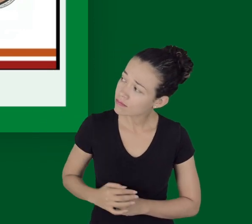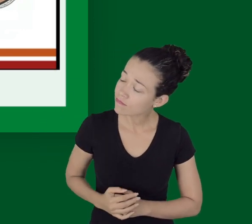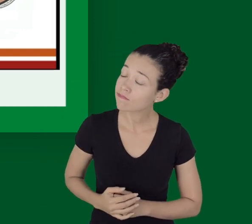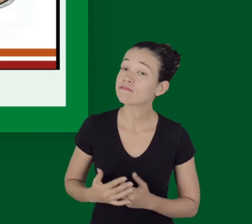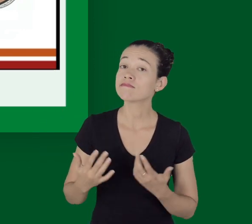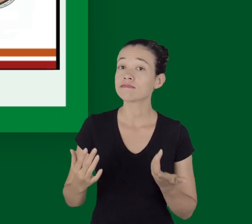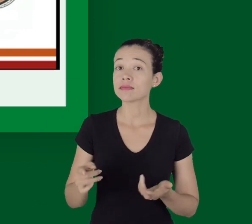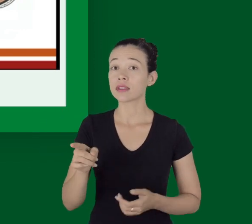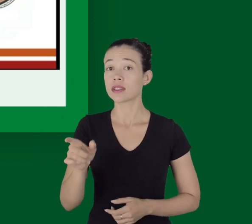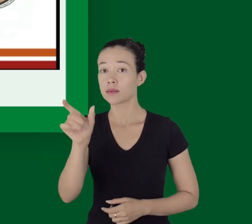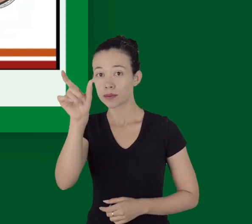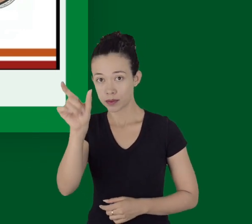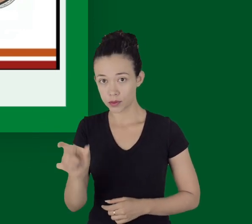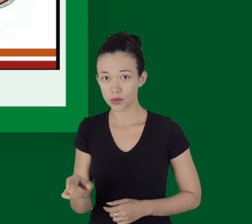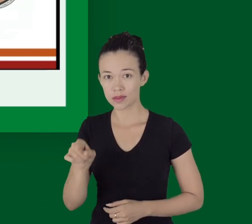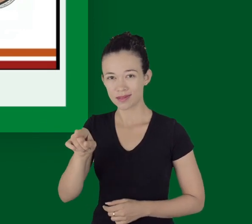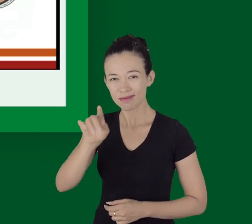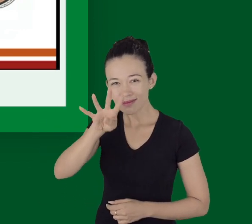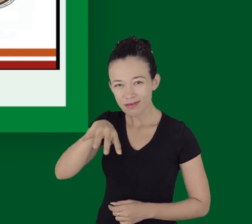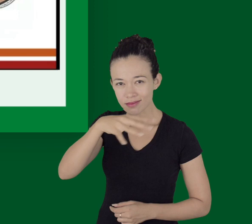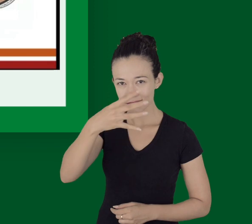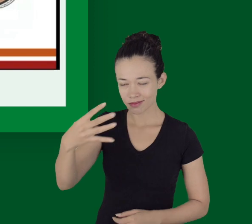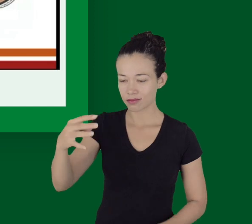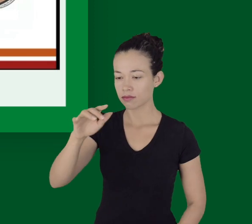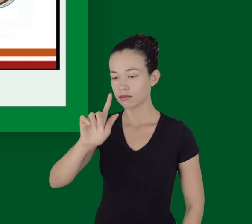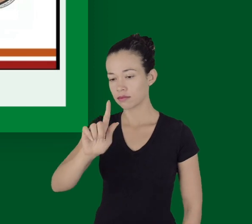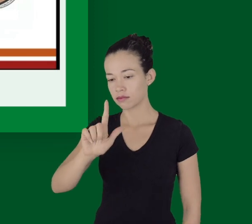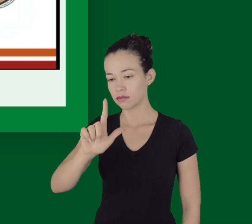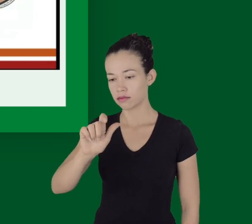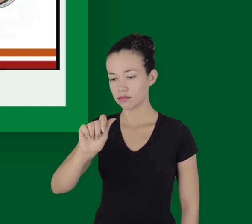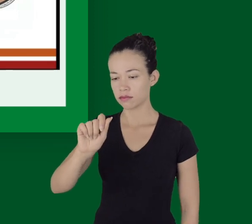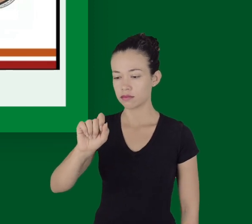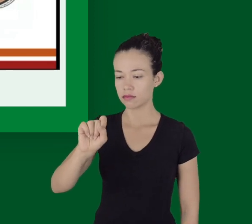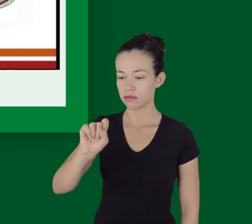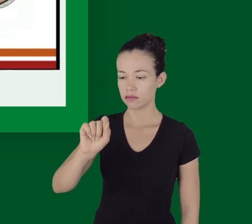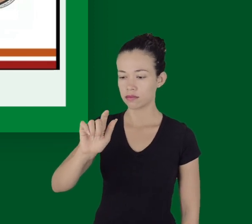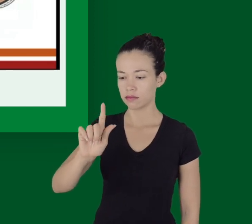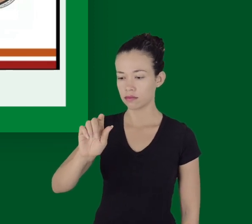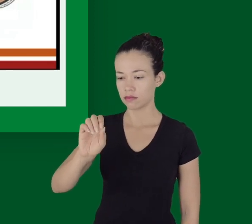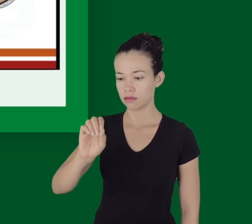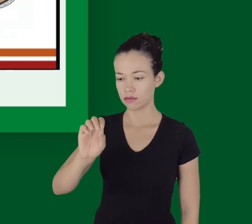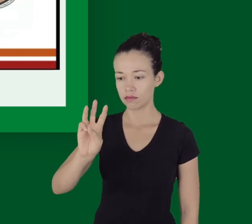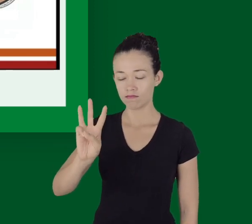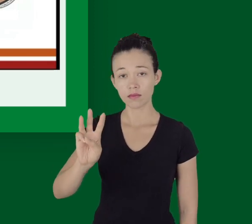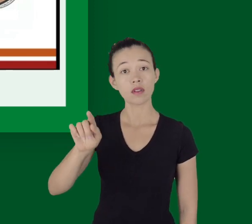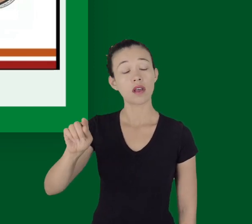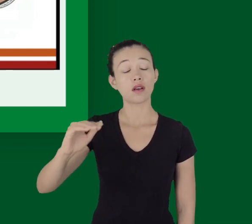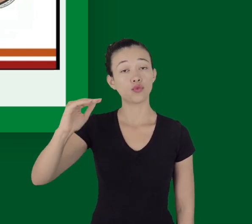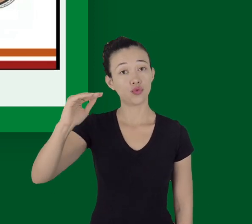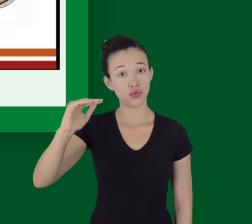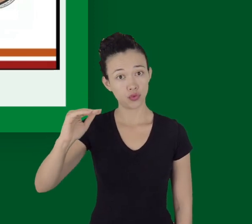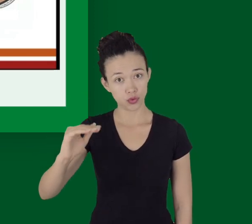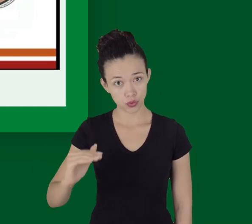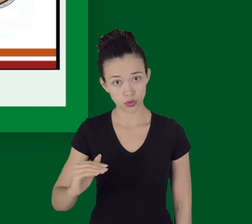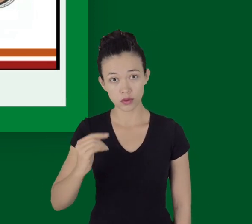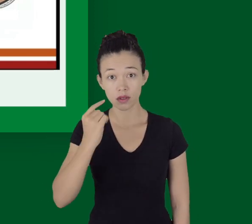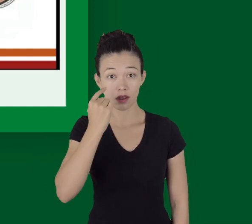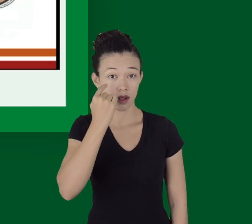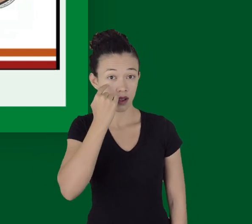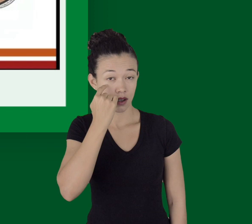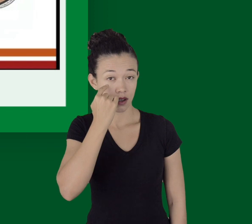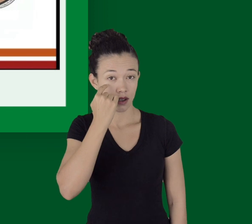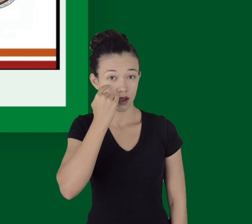começa a acontecer, o paciente rebaixa o Glasgow e pode já começar a ocorrer compressão do nervo óptico, do